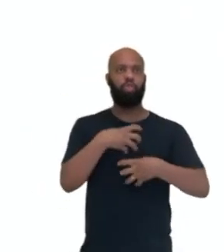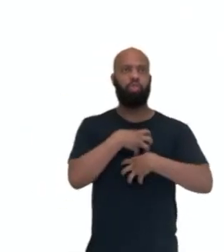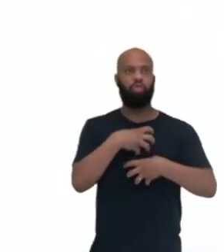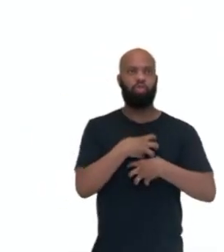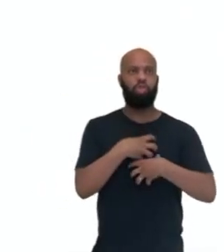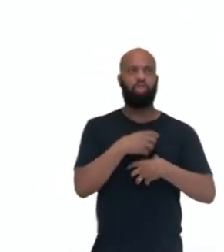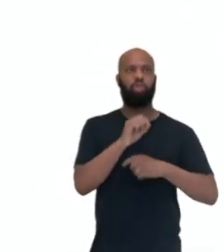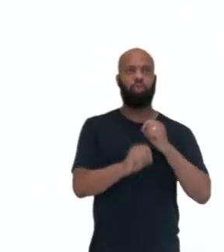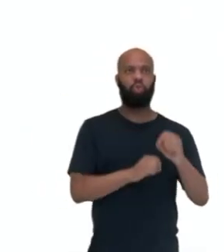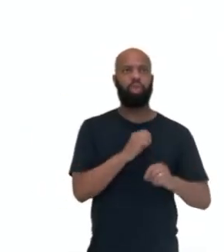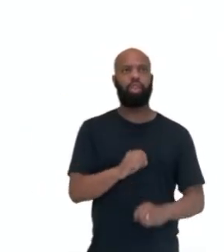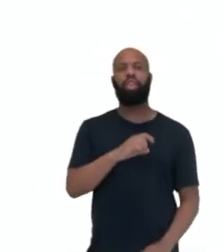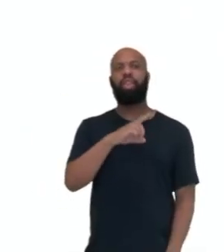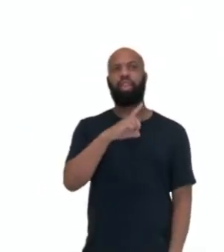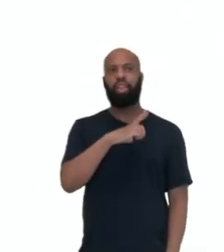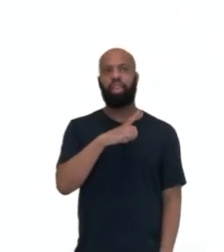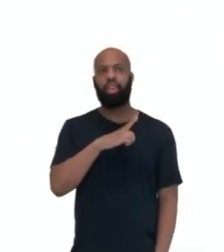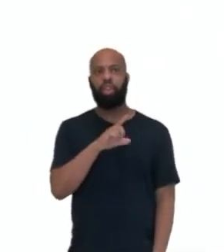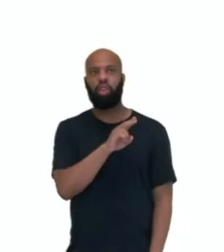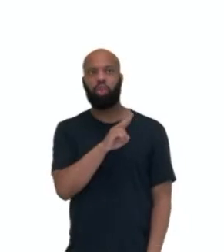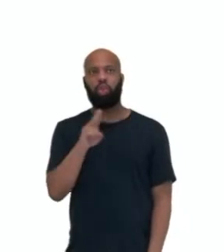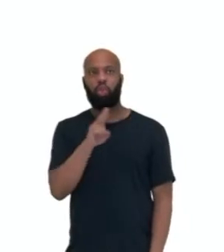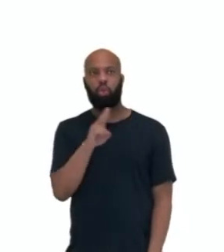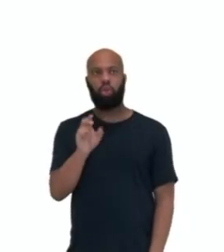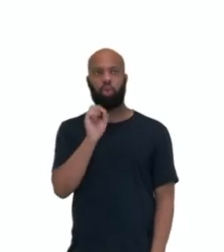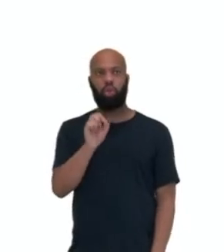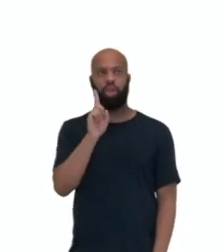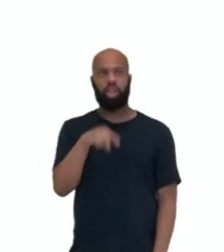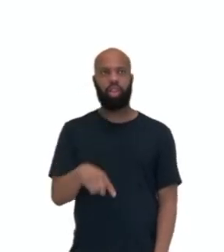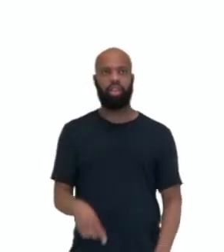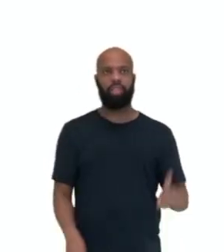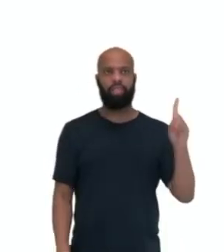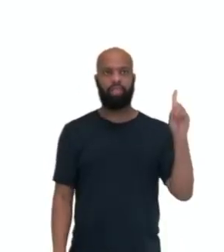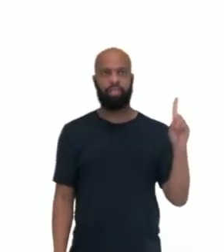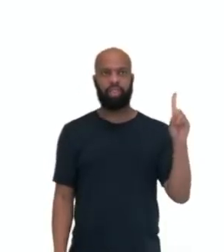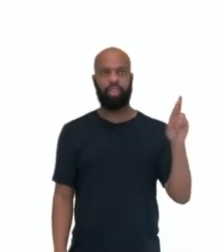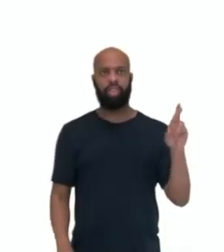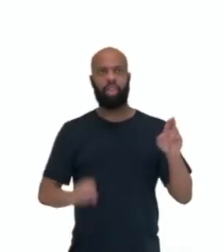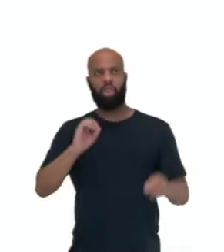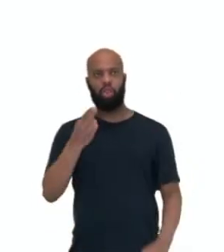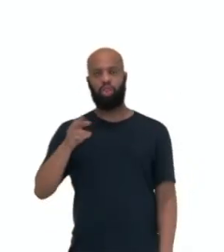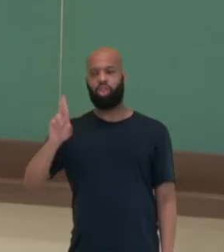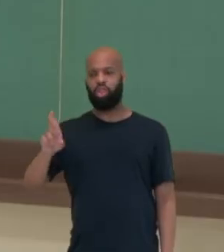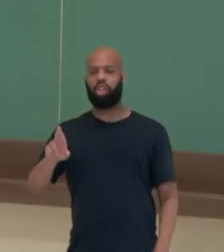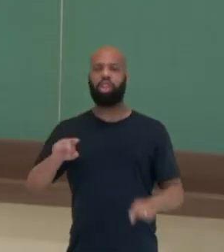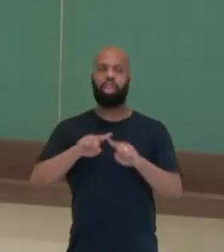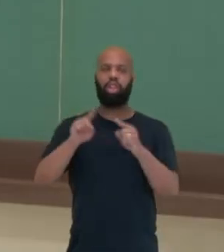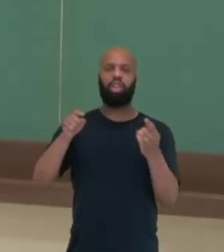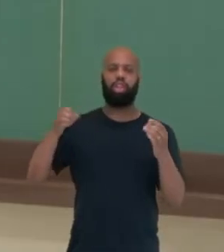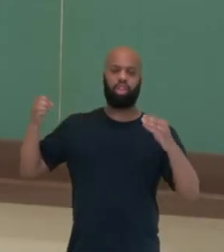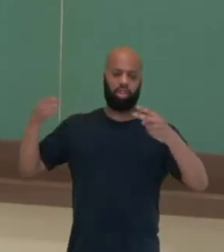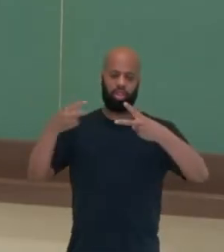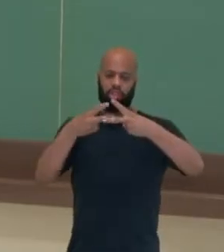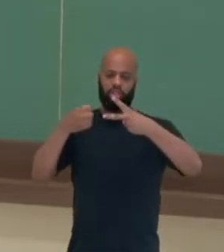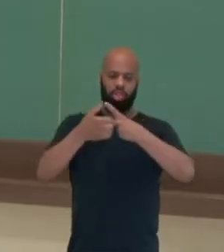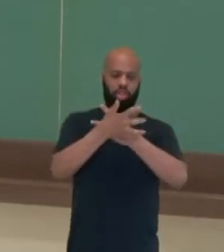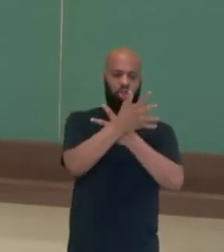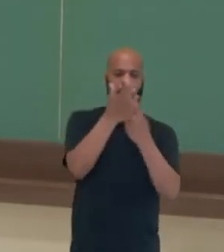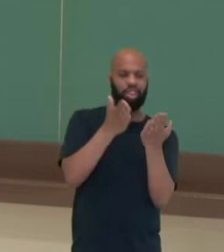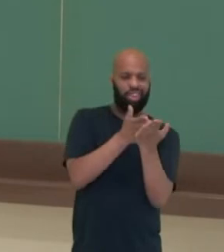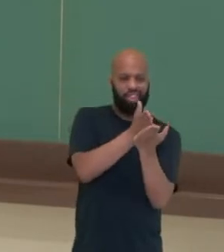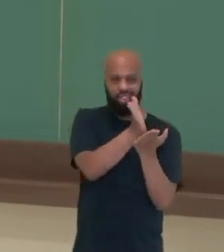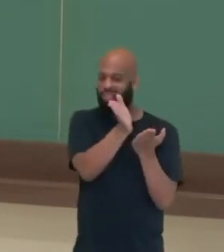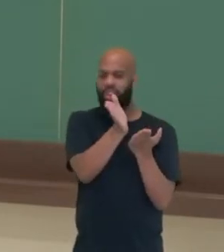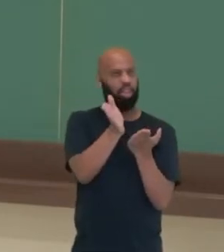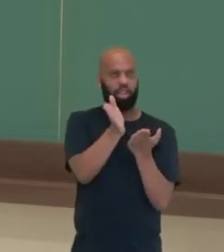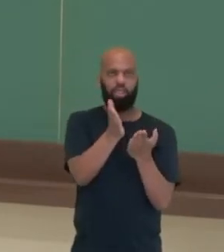racêmico, DL ou apenas R. Esta mistura não desvia a luz polarizada. Aqui nós